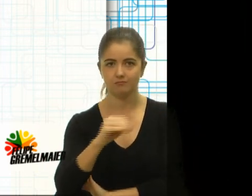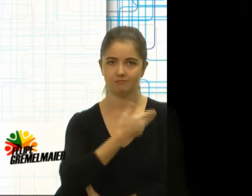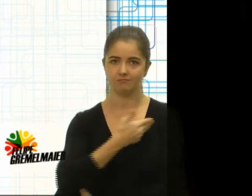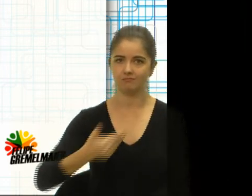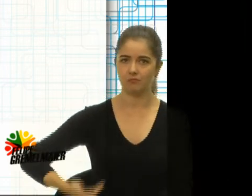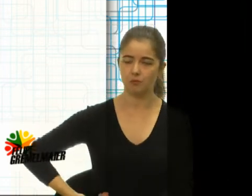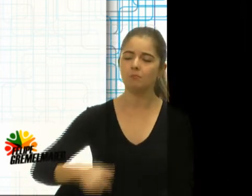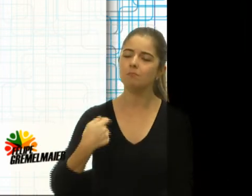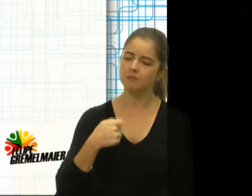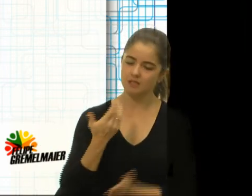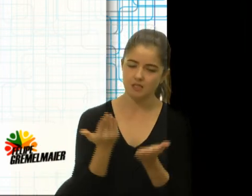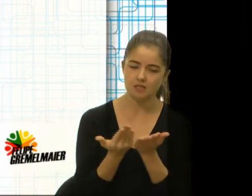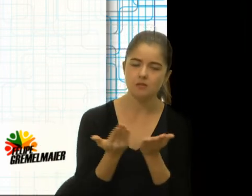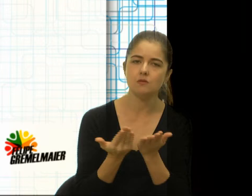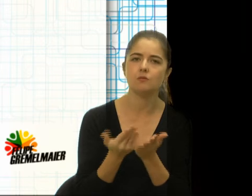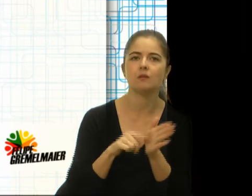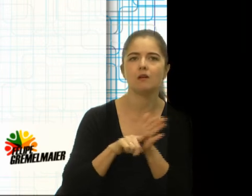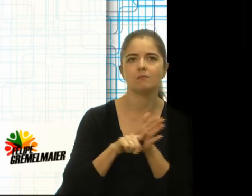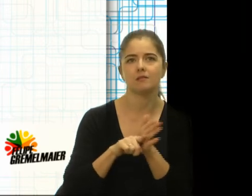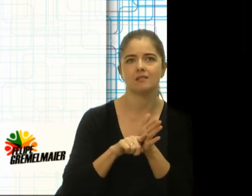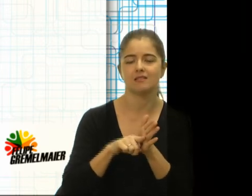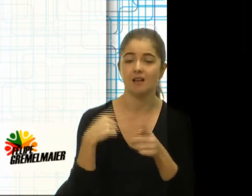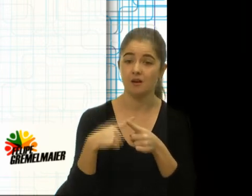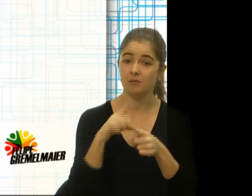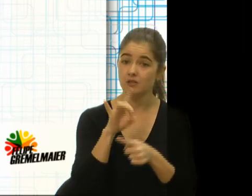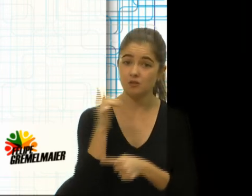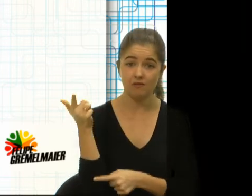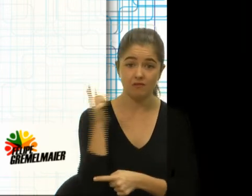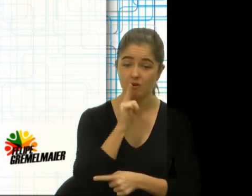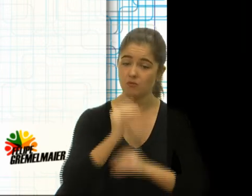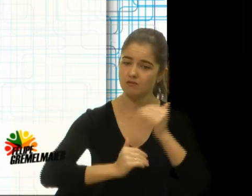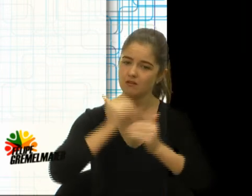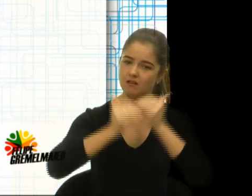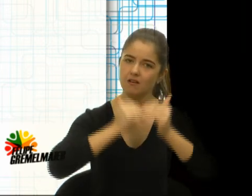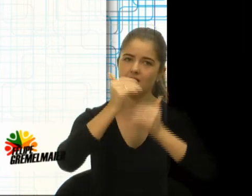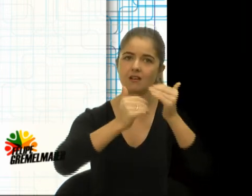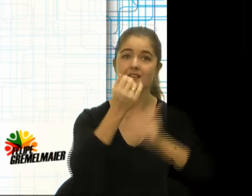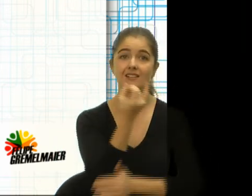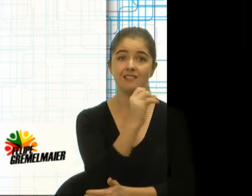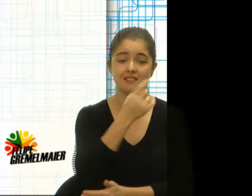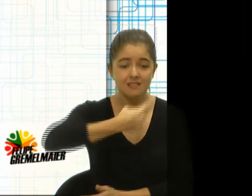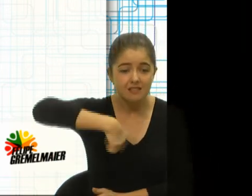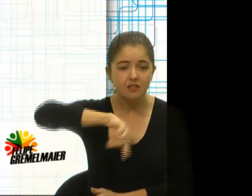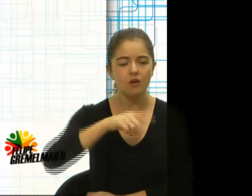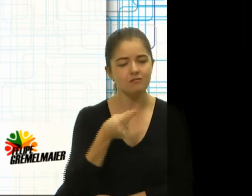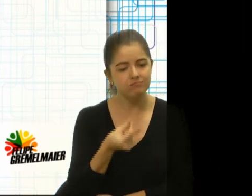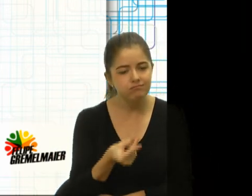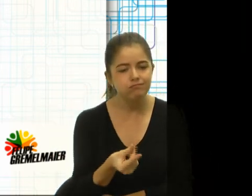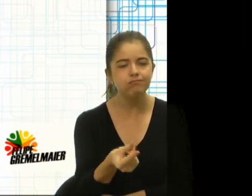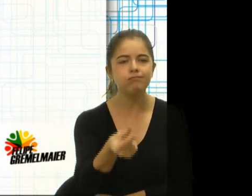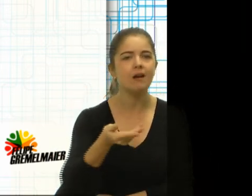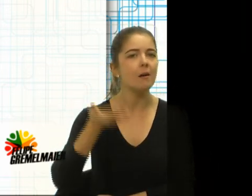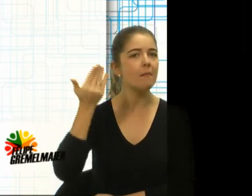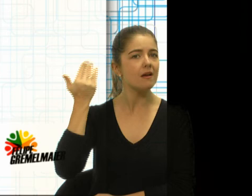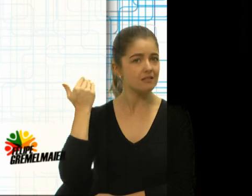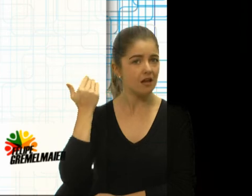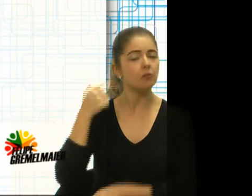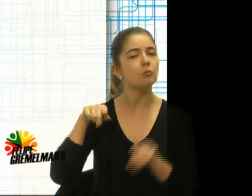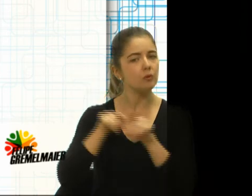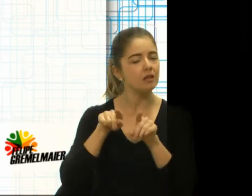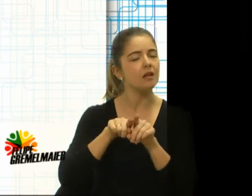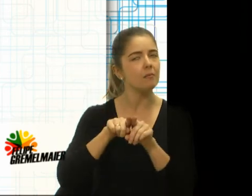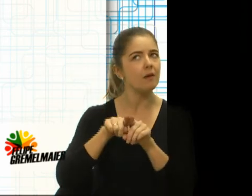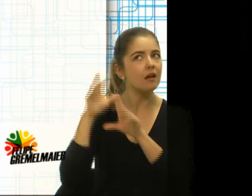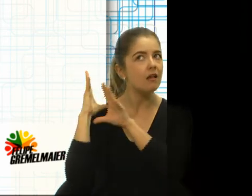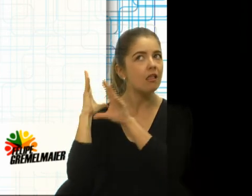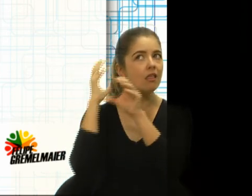estudo, até porque nós só vamos conseguir evoluir e crescer se nós preservarmos o nosso passado e aprendermos com o passado, senão nós